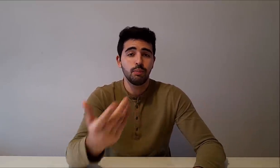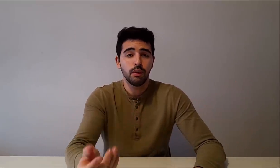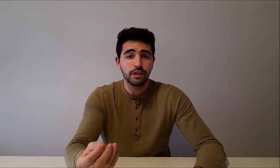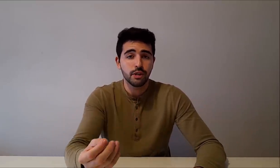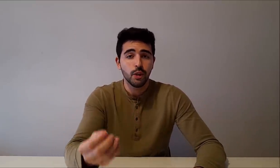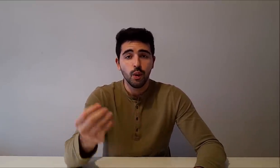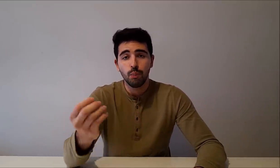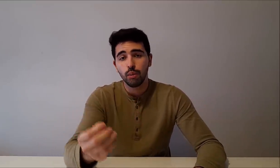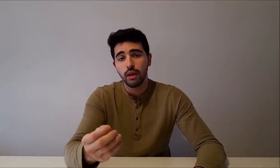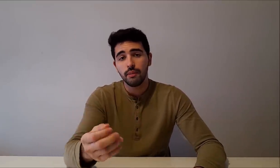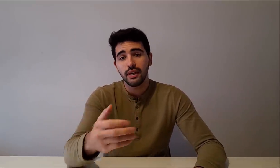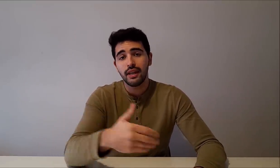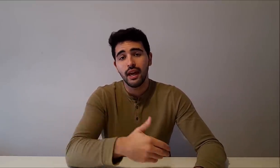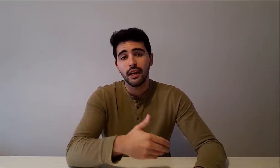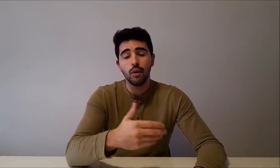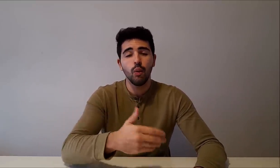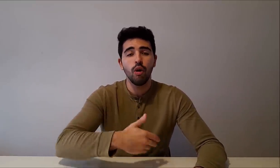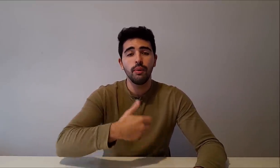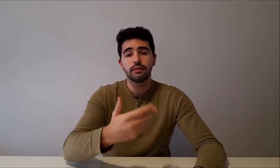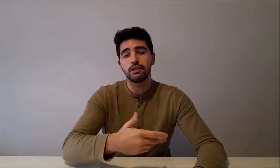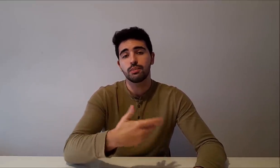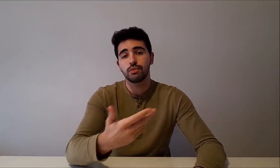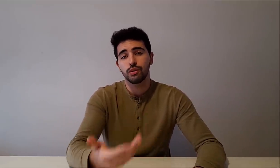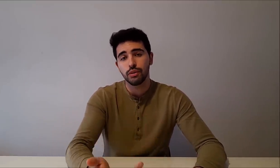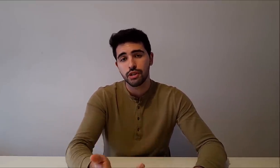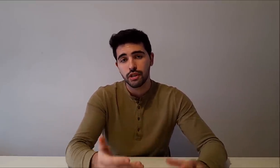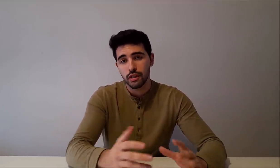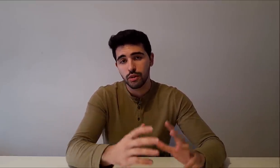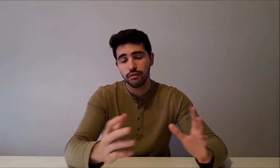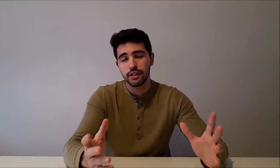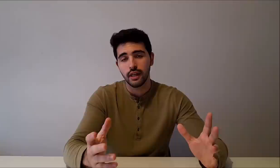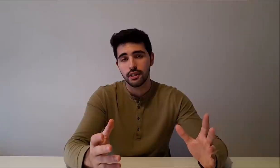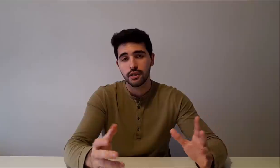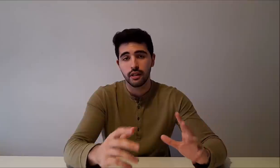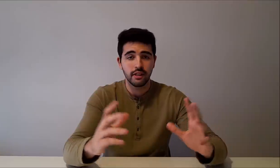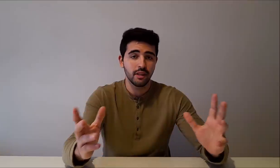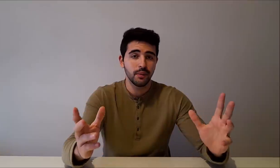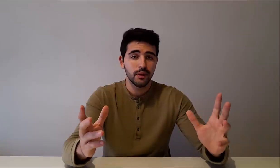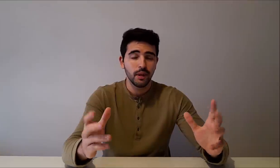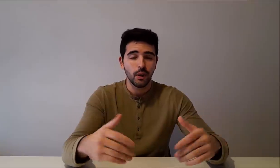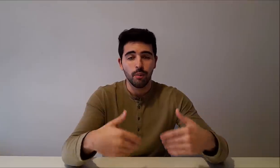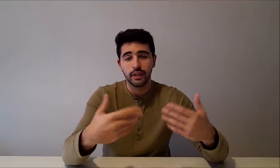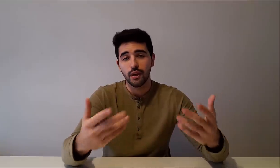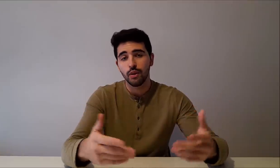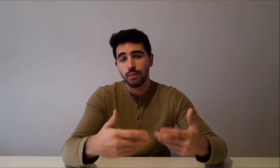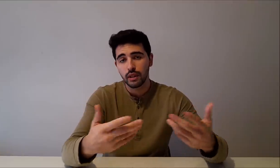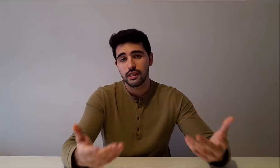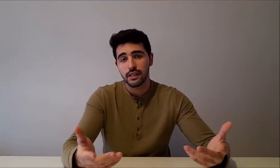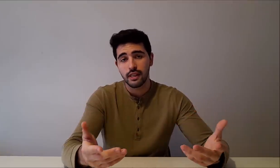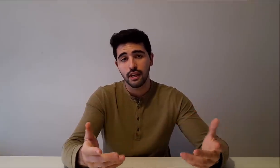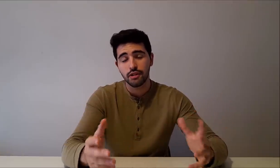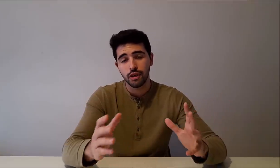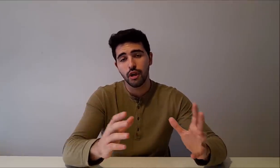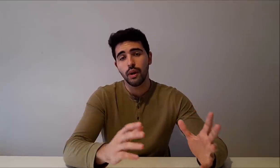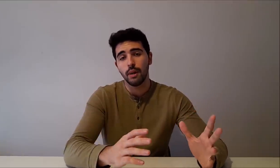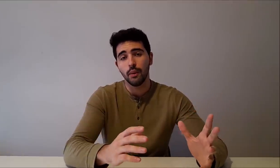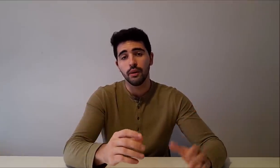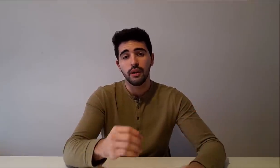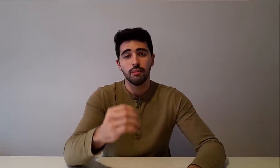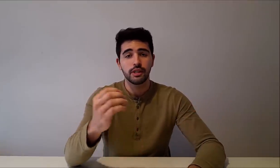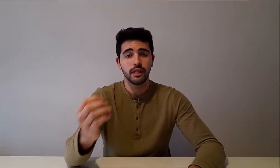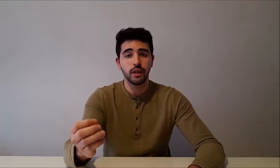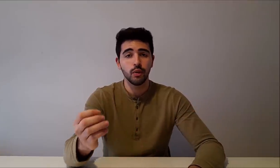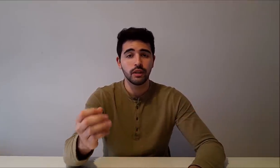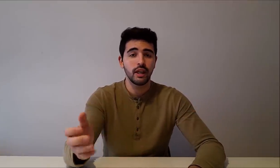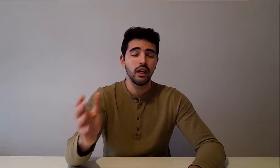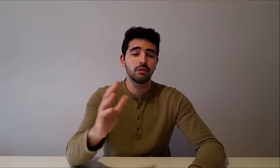e depois o problema que era o aumento das pessoas nas universidades atenção aumentar o número de licenciados não é mau